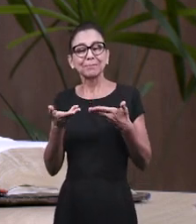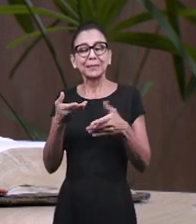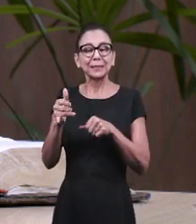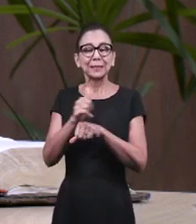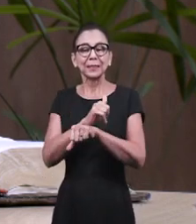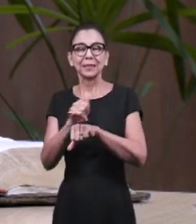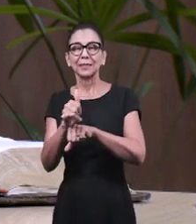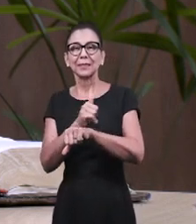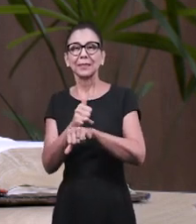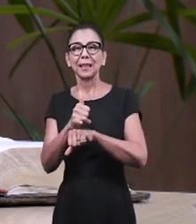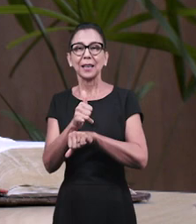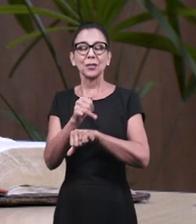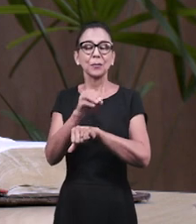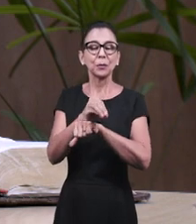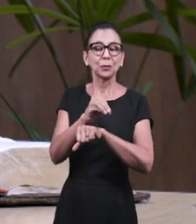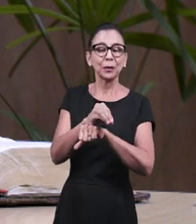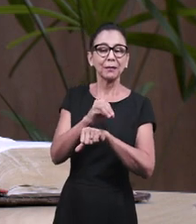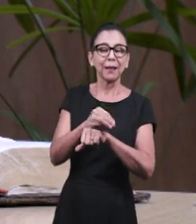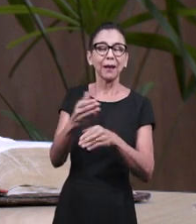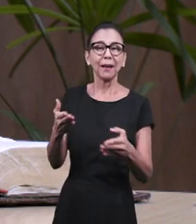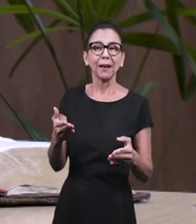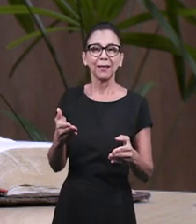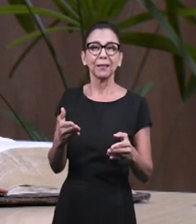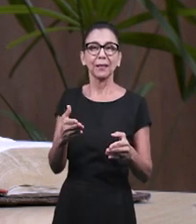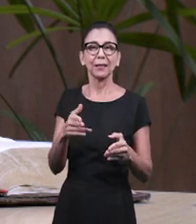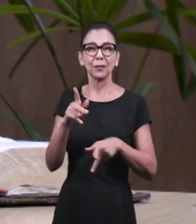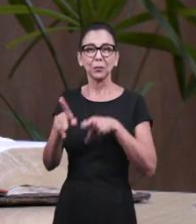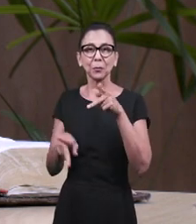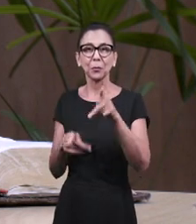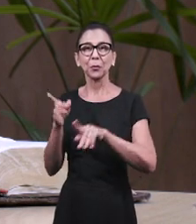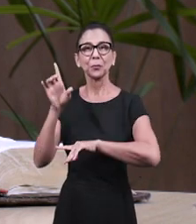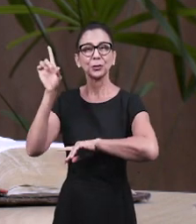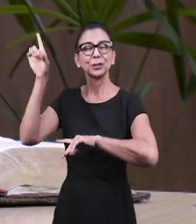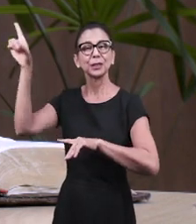rebanho completamente heterogêneo. Por isso também que existe a